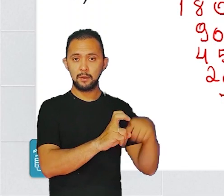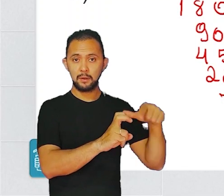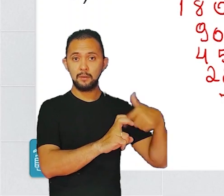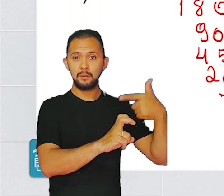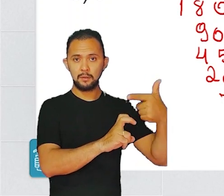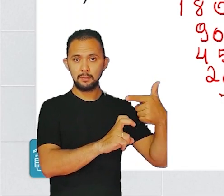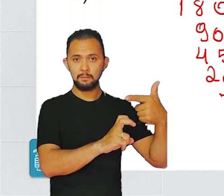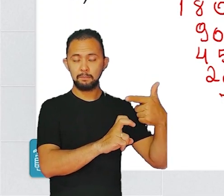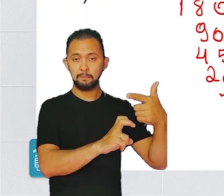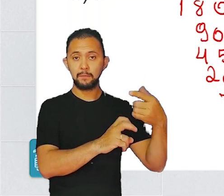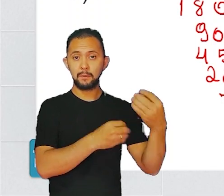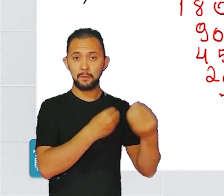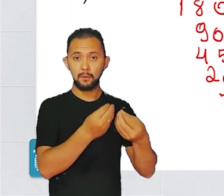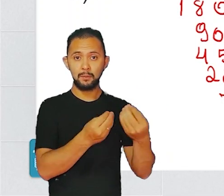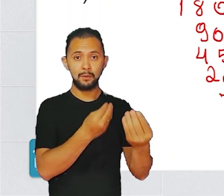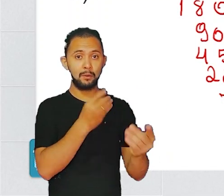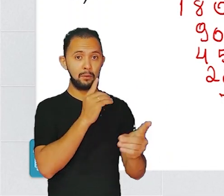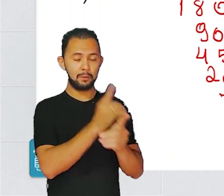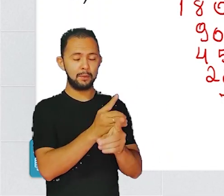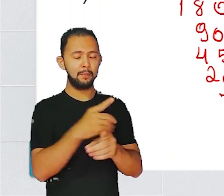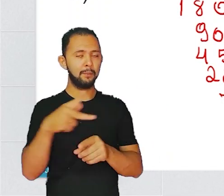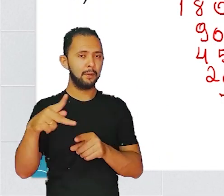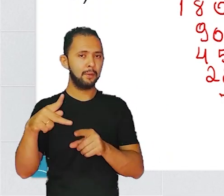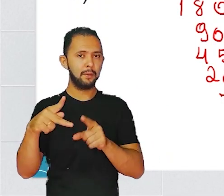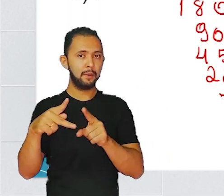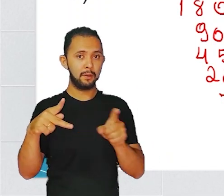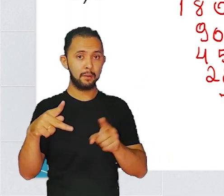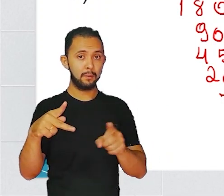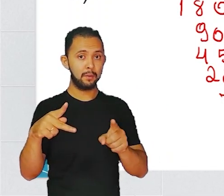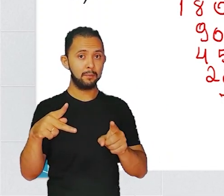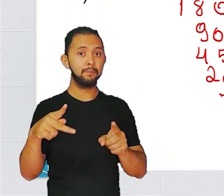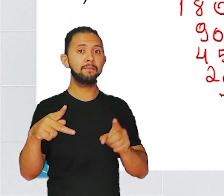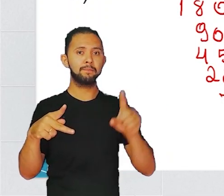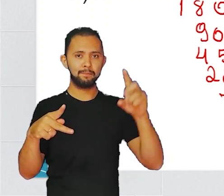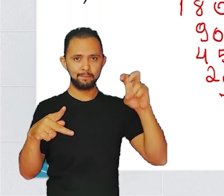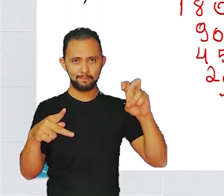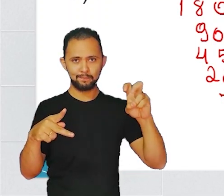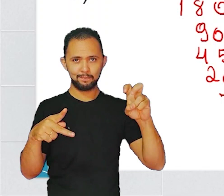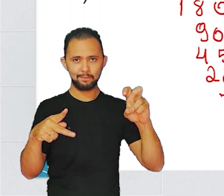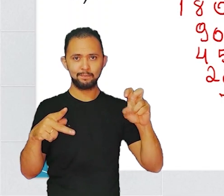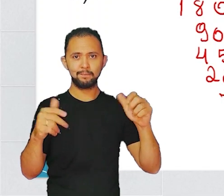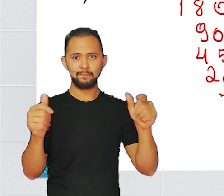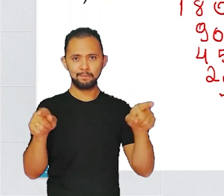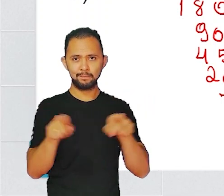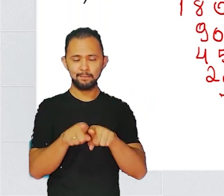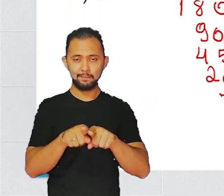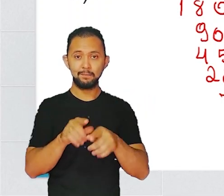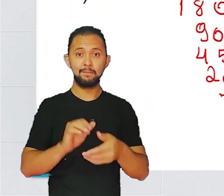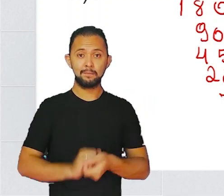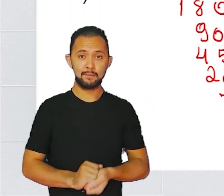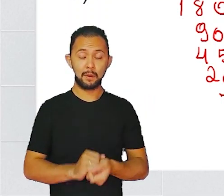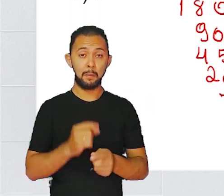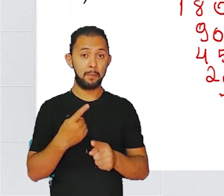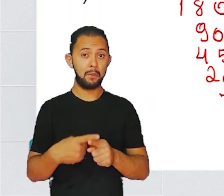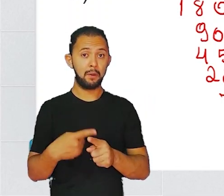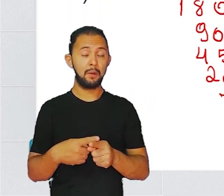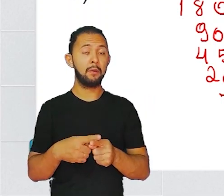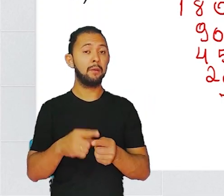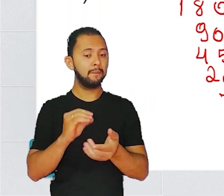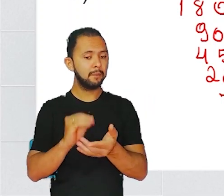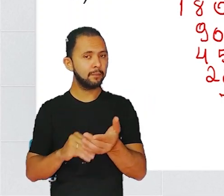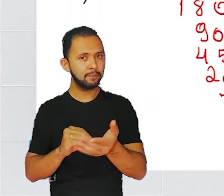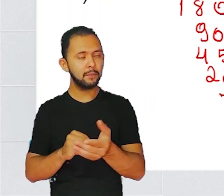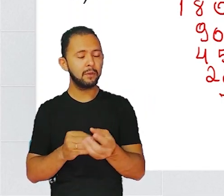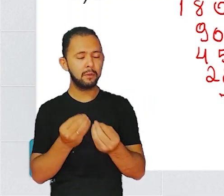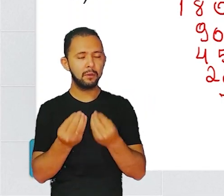já entenderam, né? Quem é o valor de p? O p é o 5. Tá bom? Porque é o que sobra